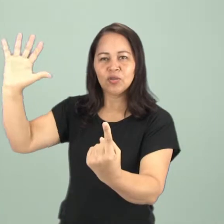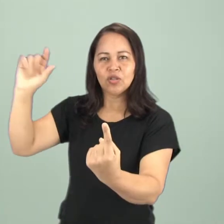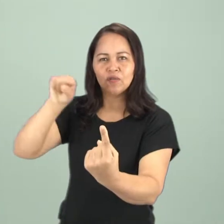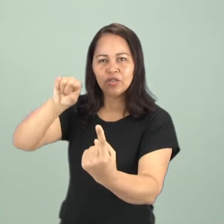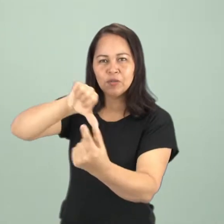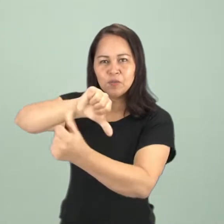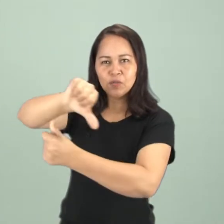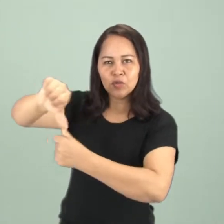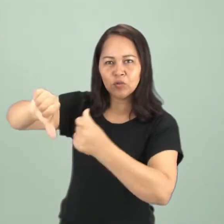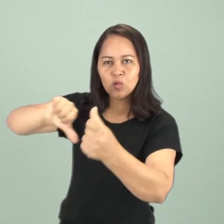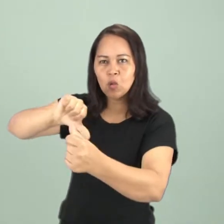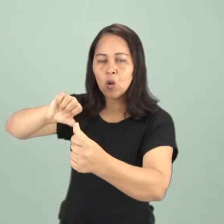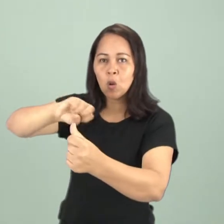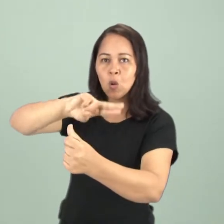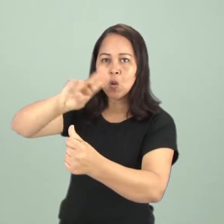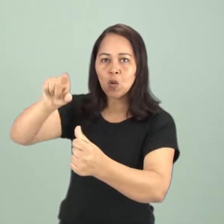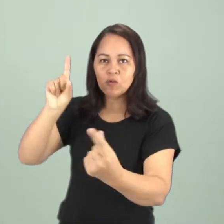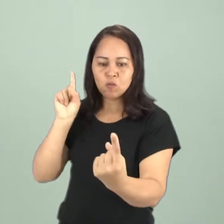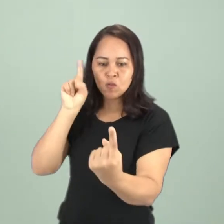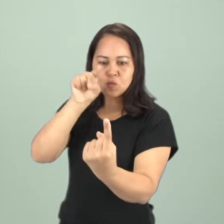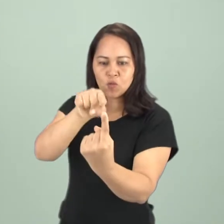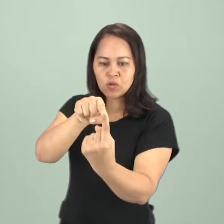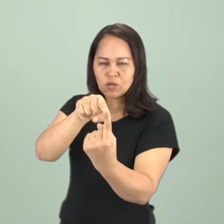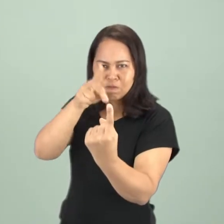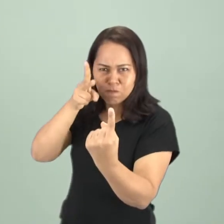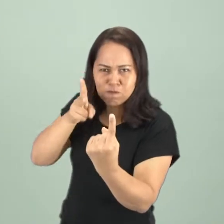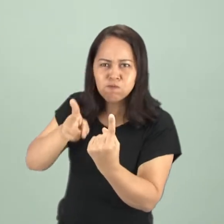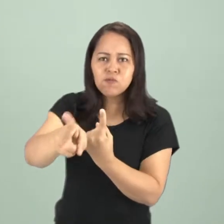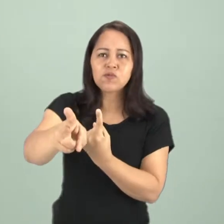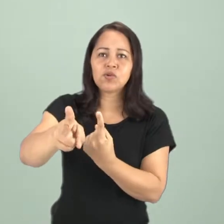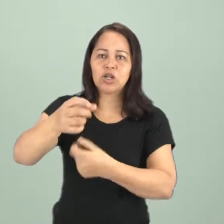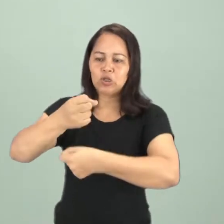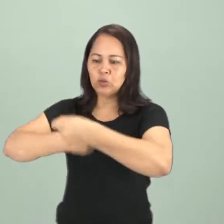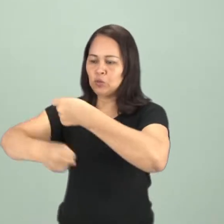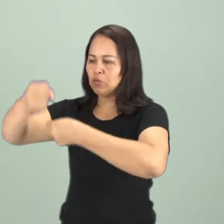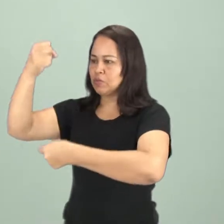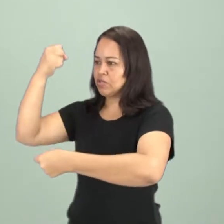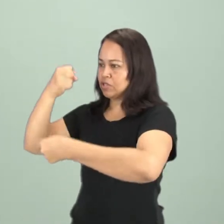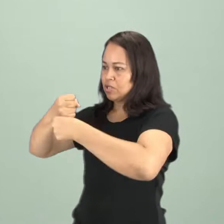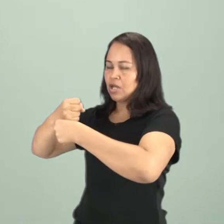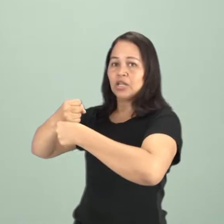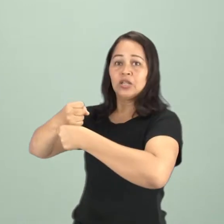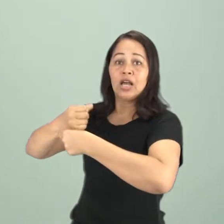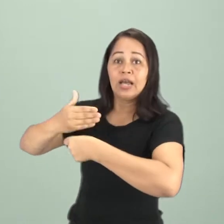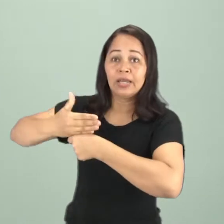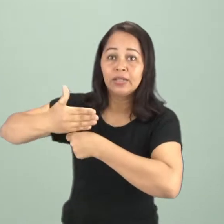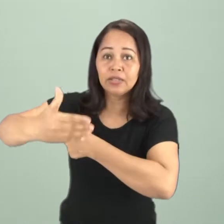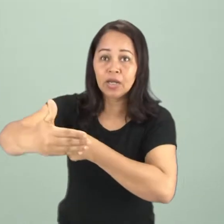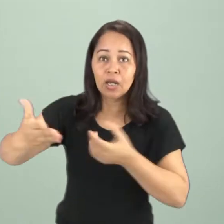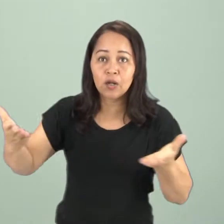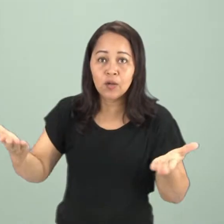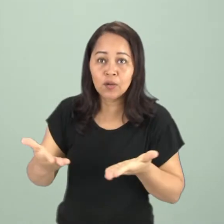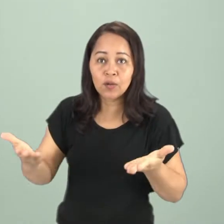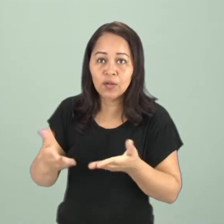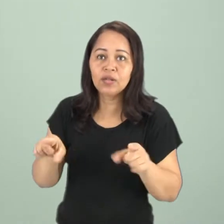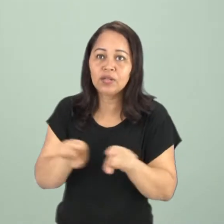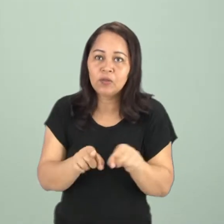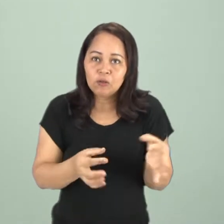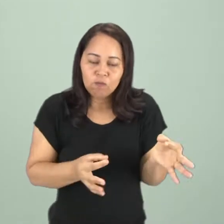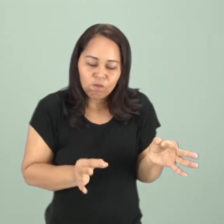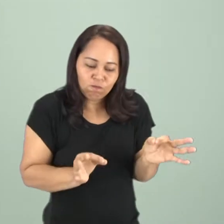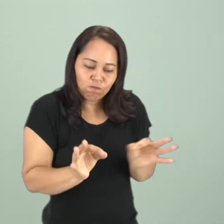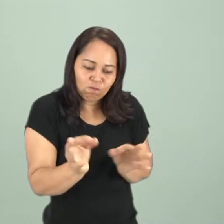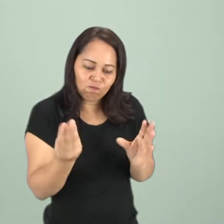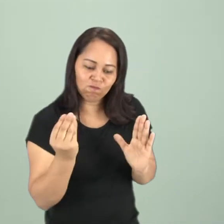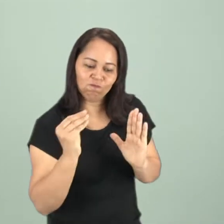ou você tem algo já especificado desde o ano passado, desde quando você começou a elaborar os seus primeiros planos? E